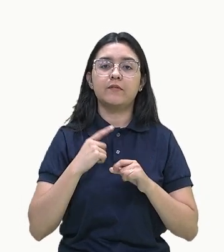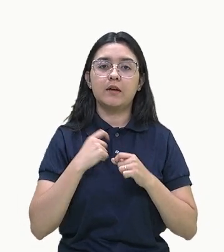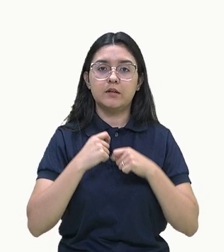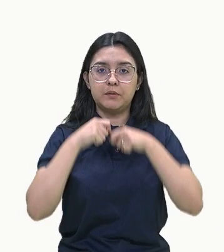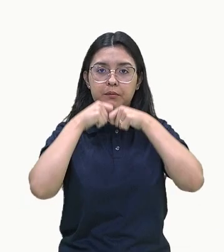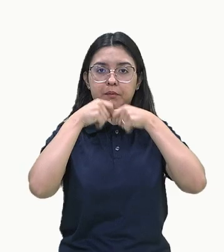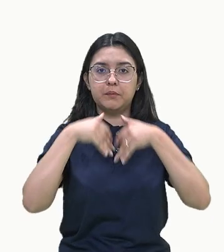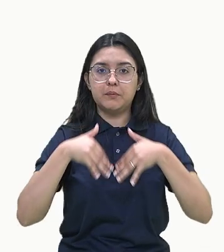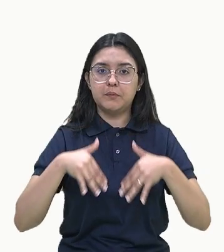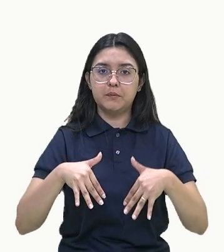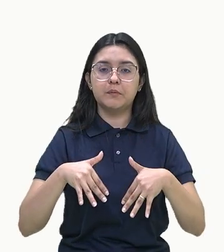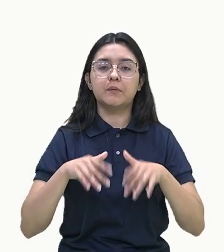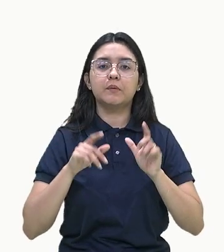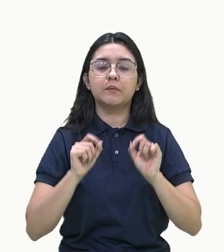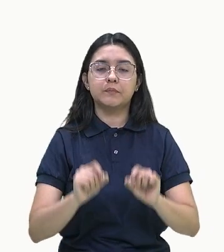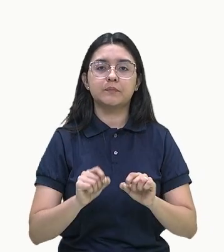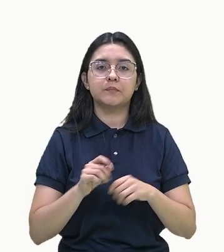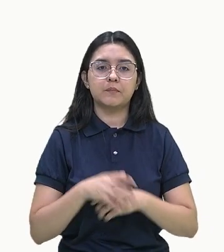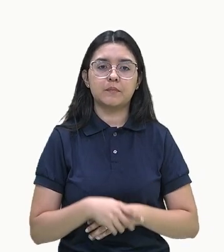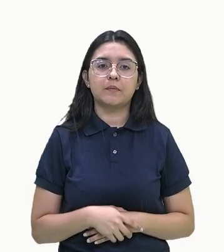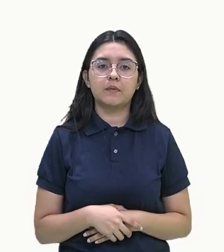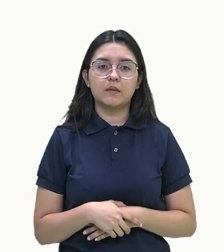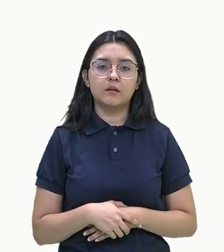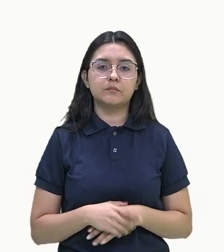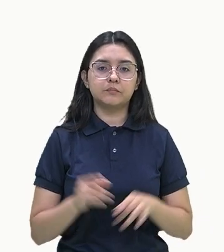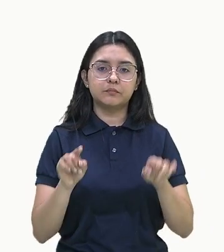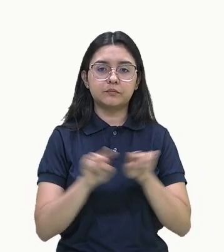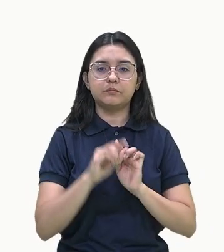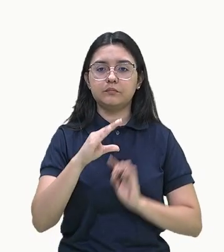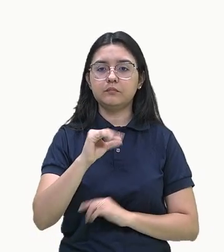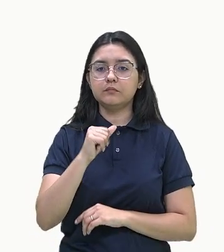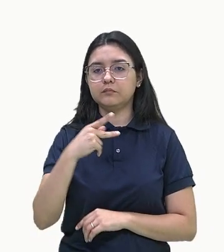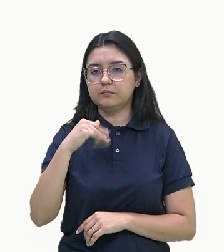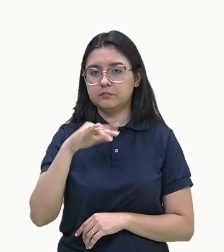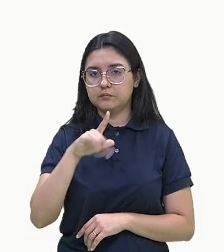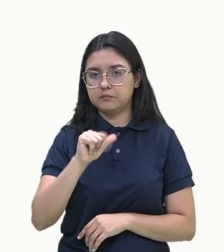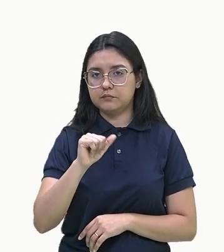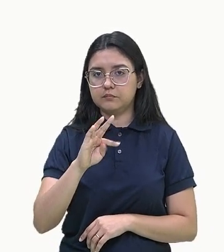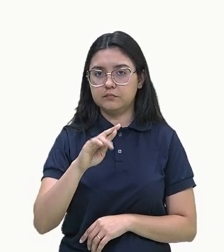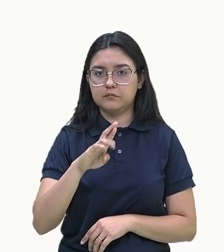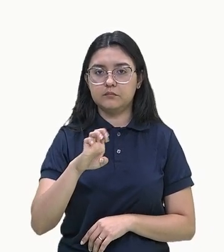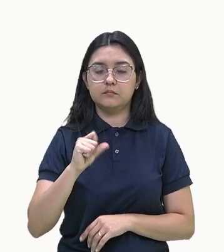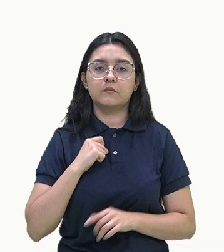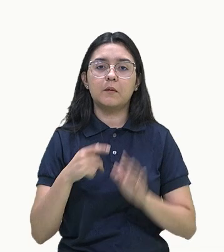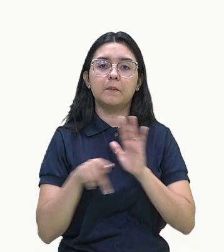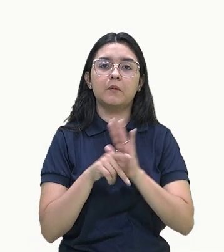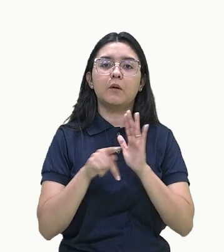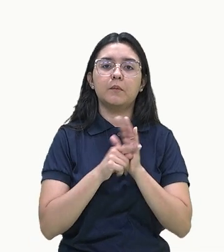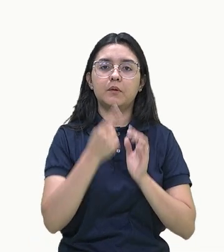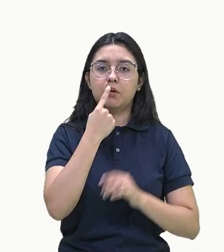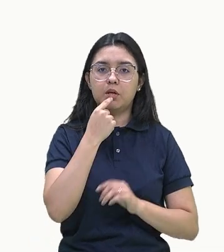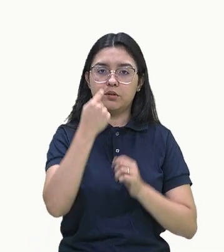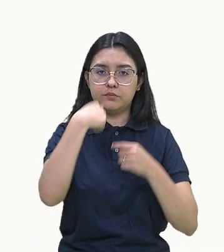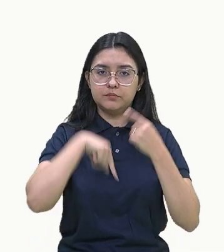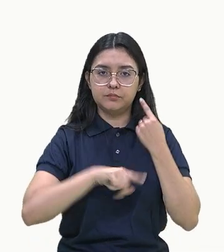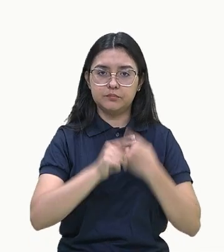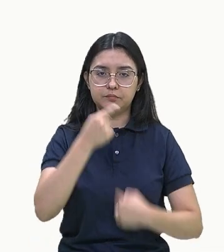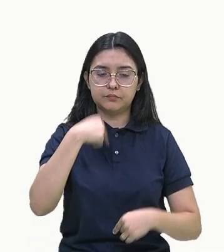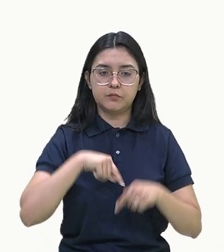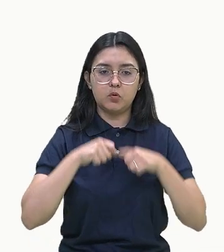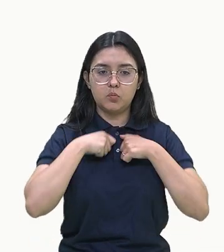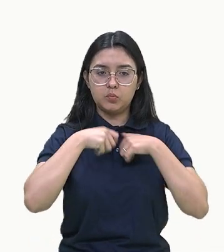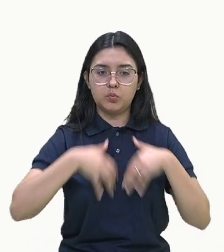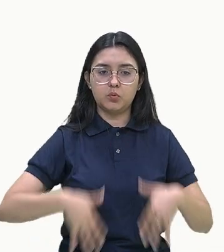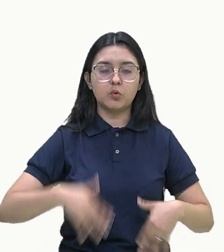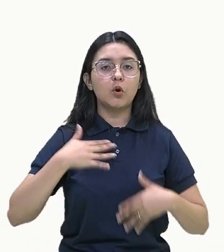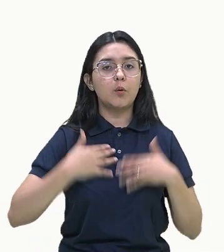transportados, né, transferidos para o interior dos capilares, e aí capilares já é corrente sanguínea e vão ser distribuídos para todo o